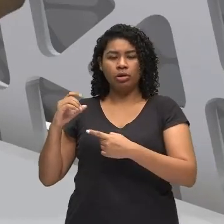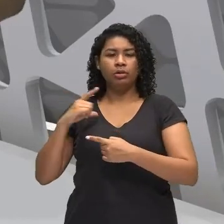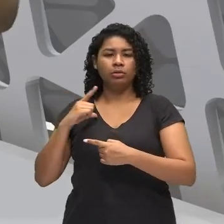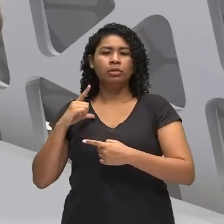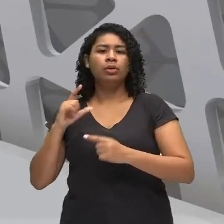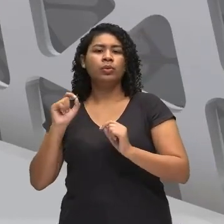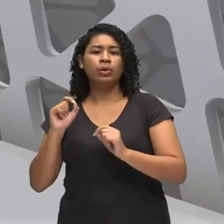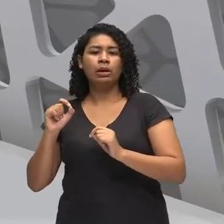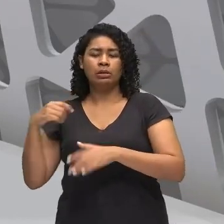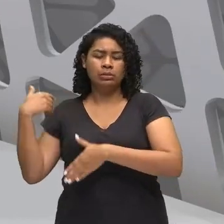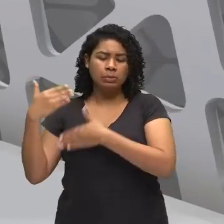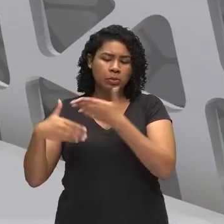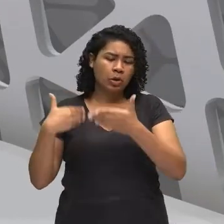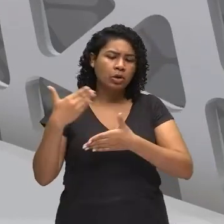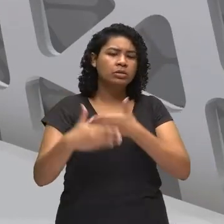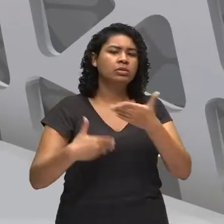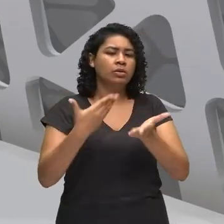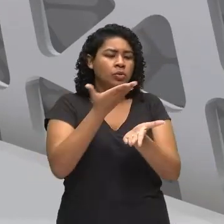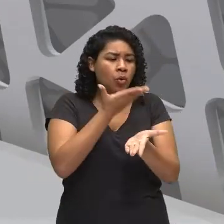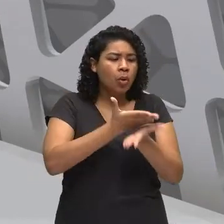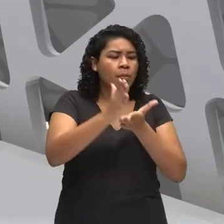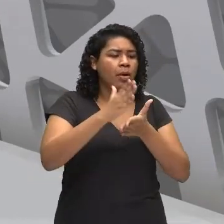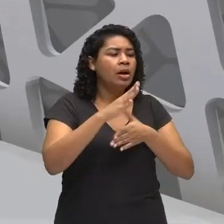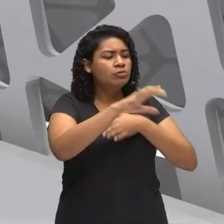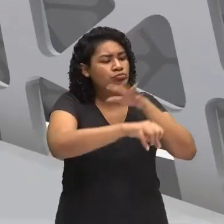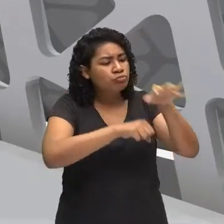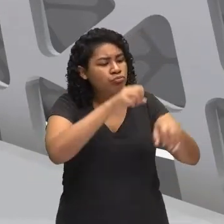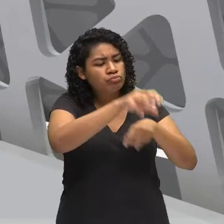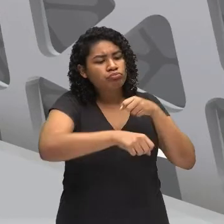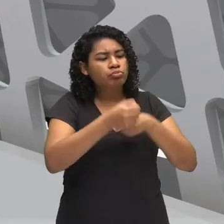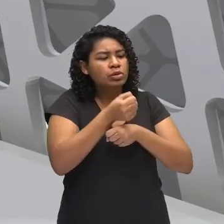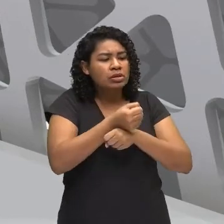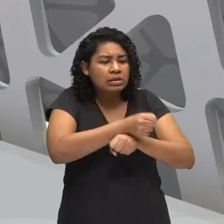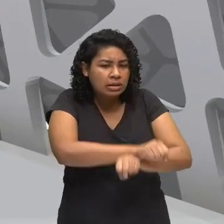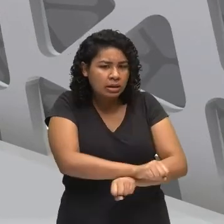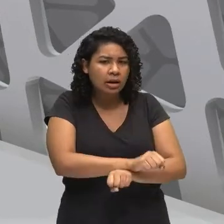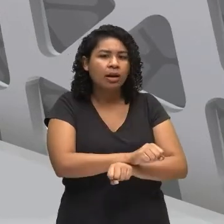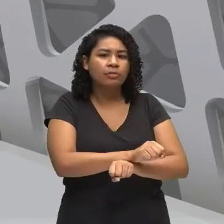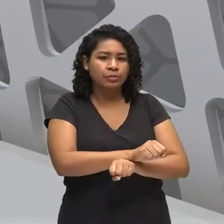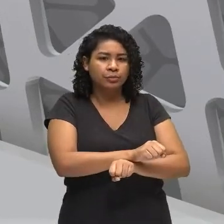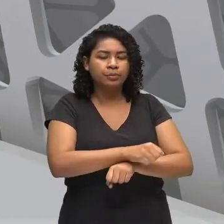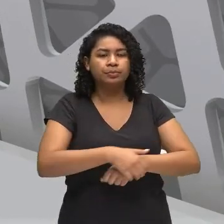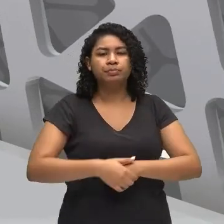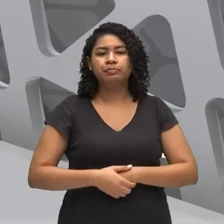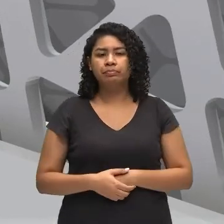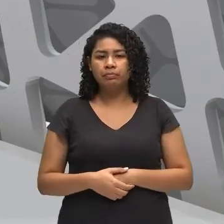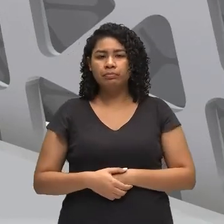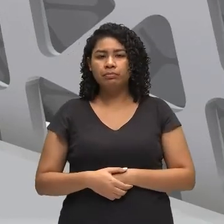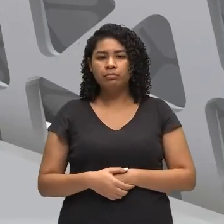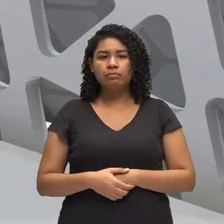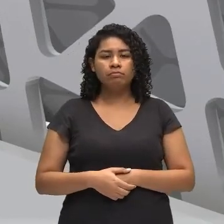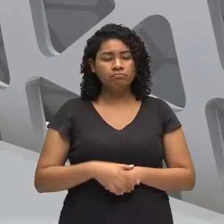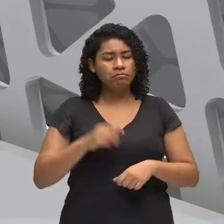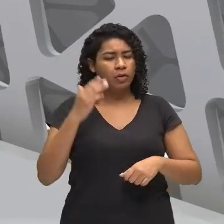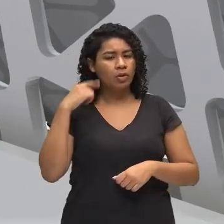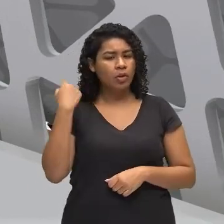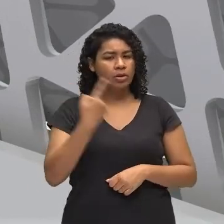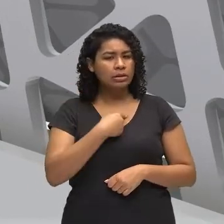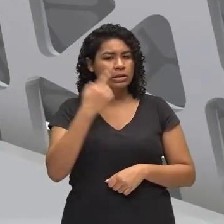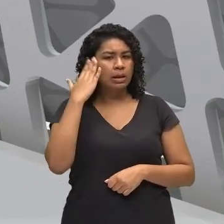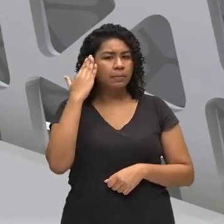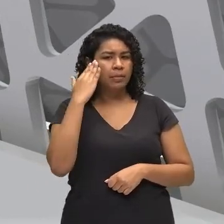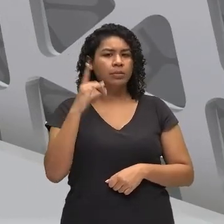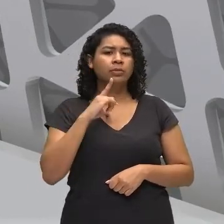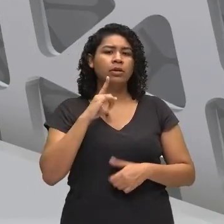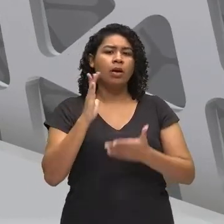e de início de escravização dessa mão de obra que vai se estender até meados do século XVIII, nós também sabemos que existiam leis